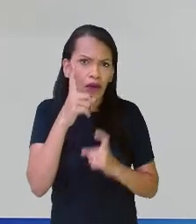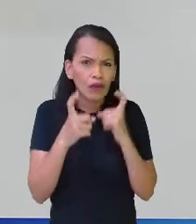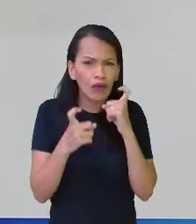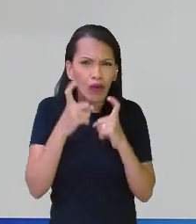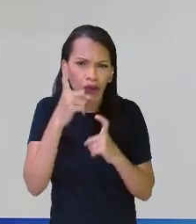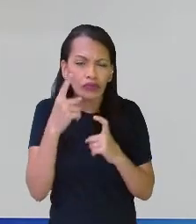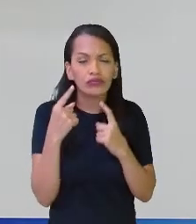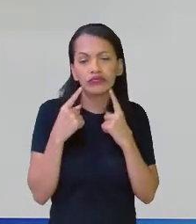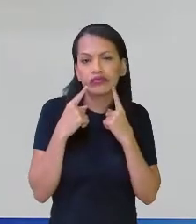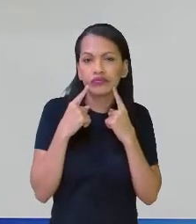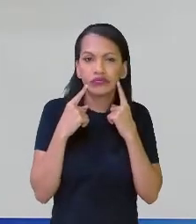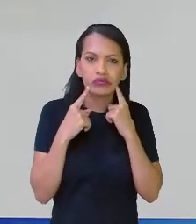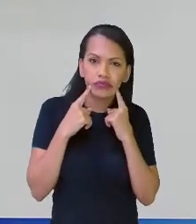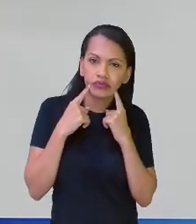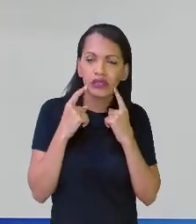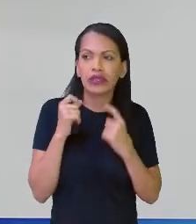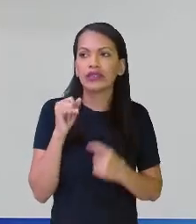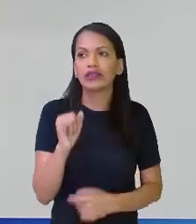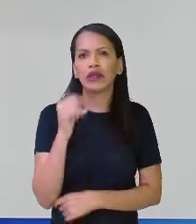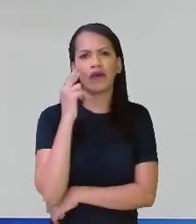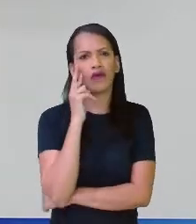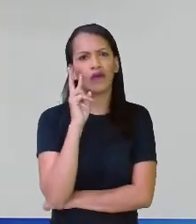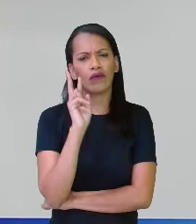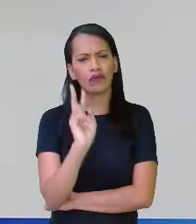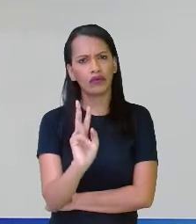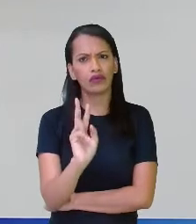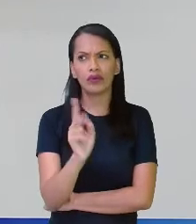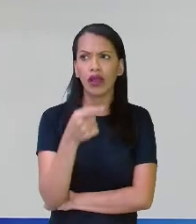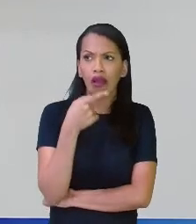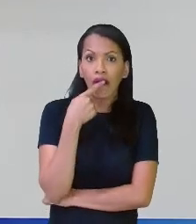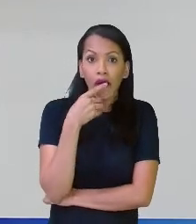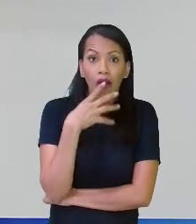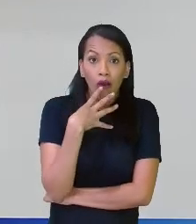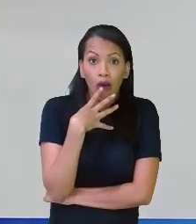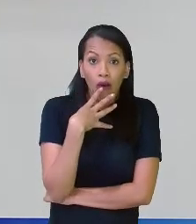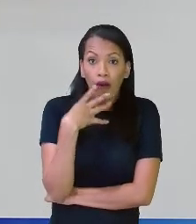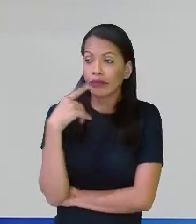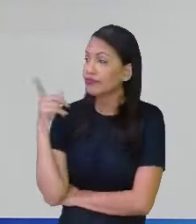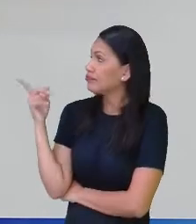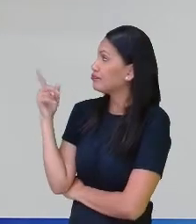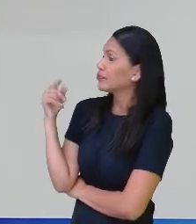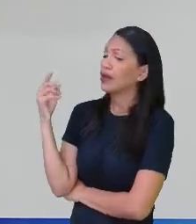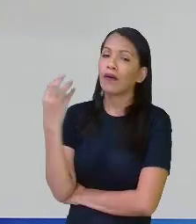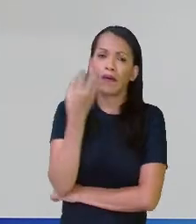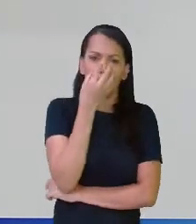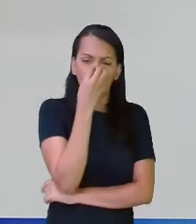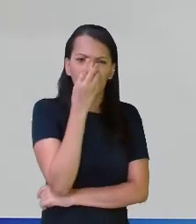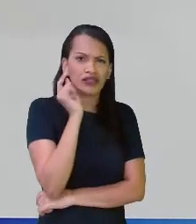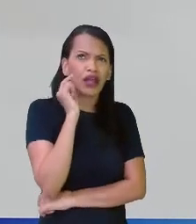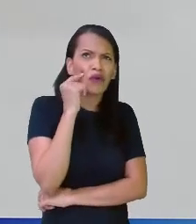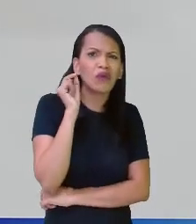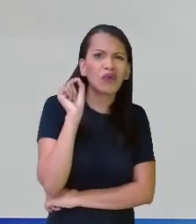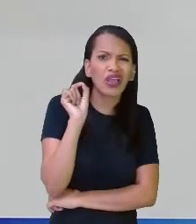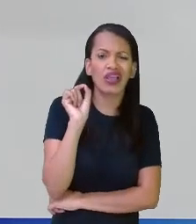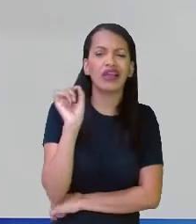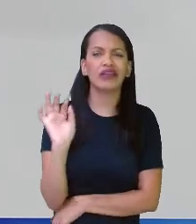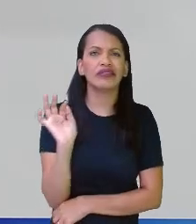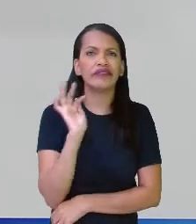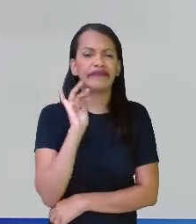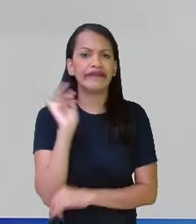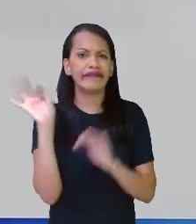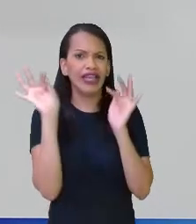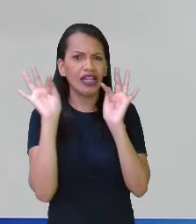fica. Assim, se a gente olhar para essa expressão desse palhaço, ele tá o quê? Ele tá feliz? Ele